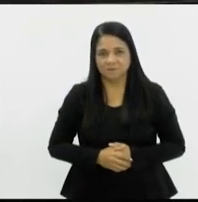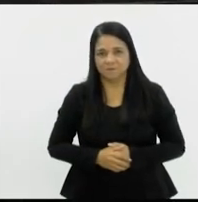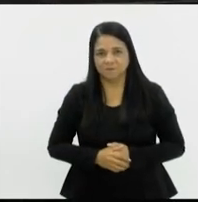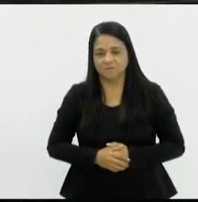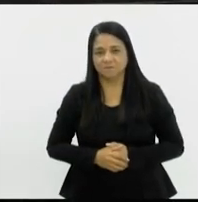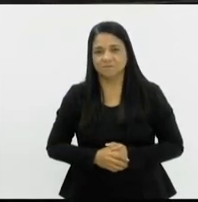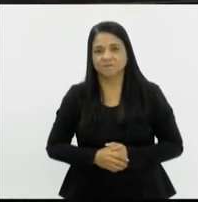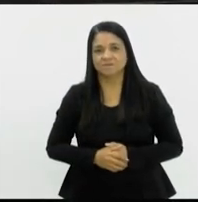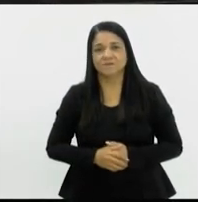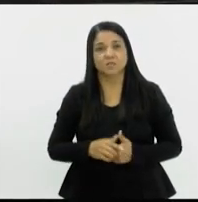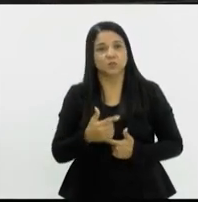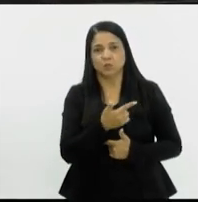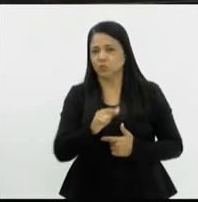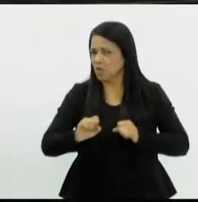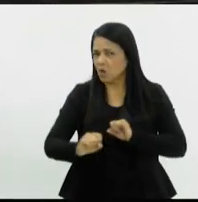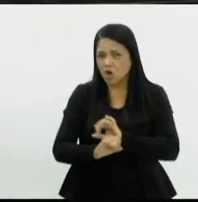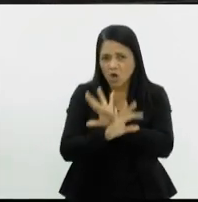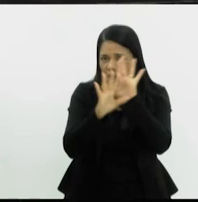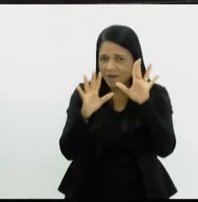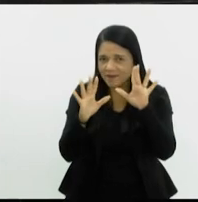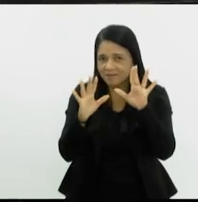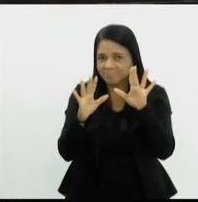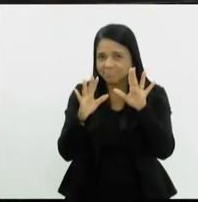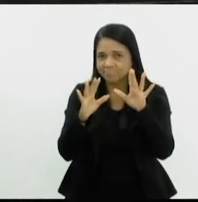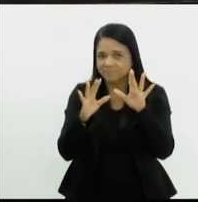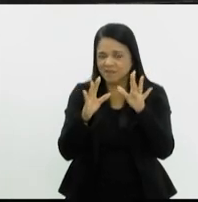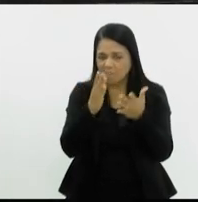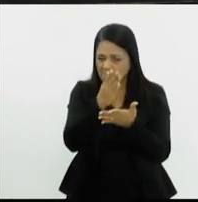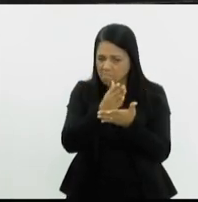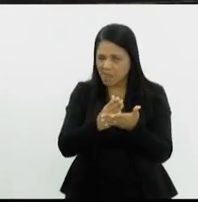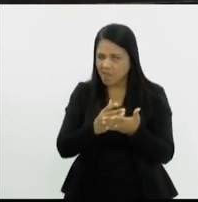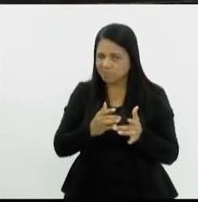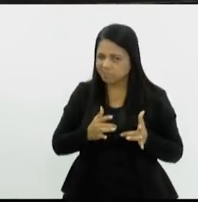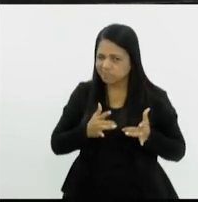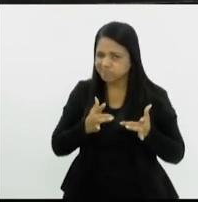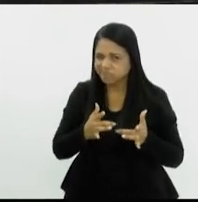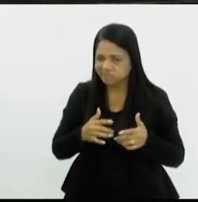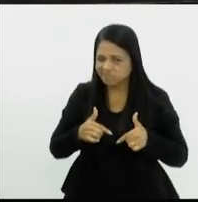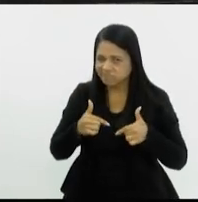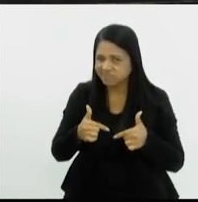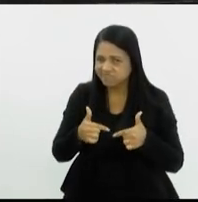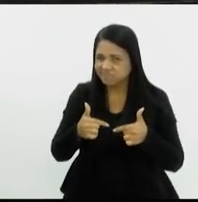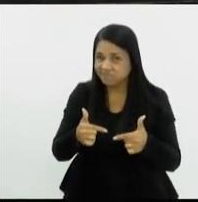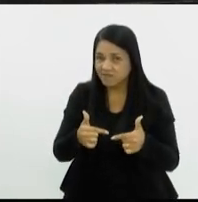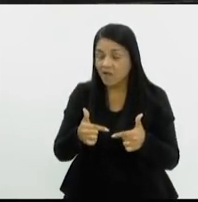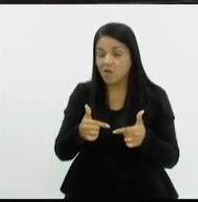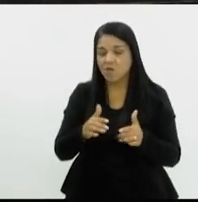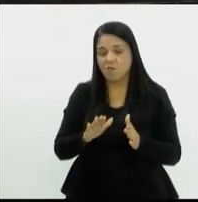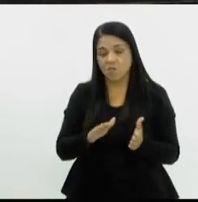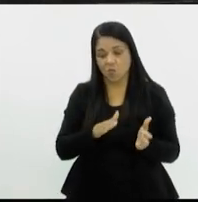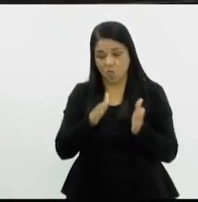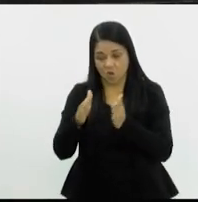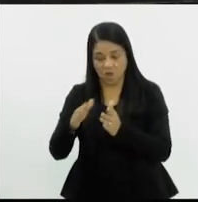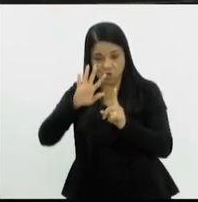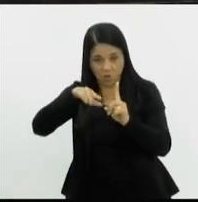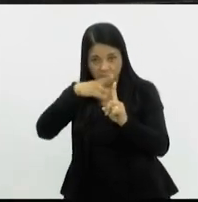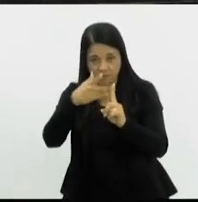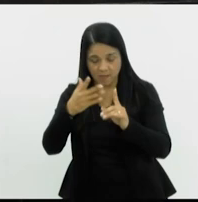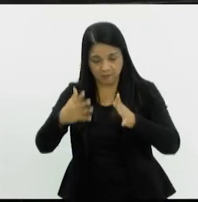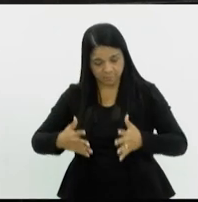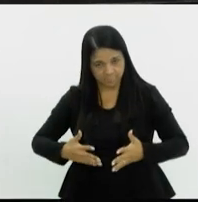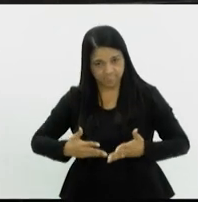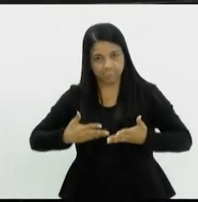Não existe glória na meia entrega. Se, por um lado, a homenagem engrandece o